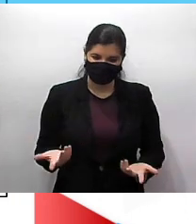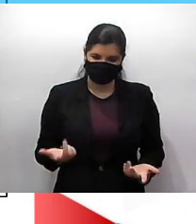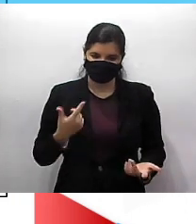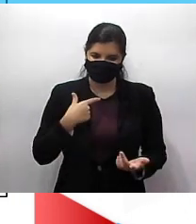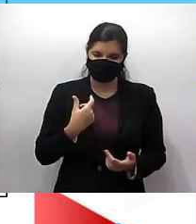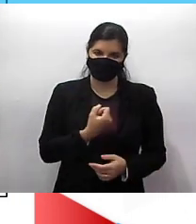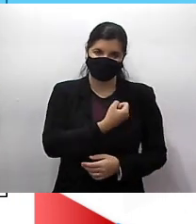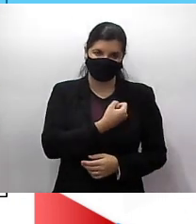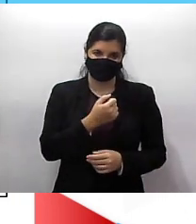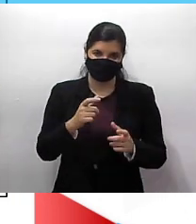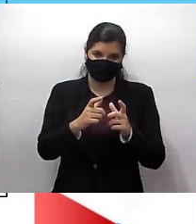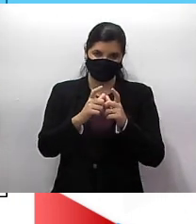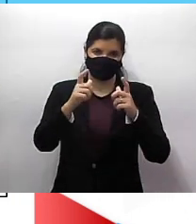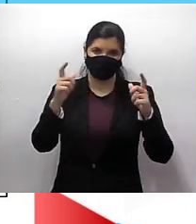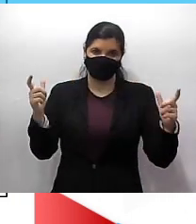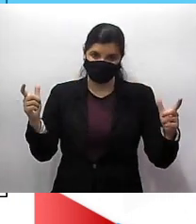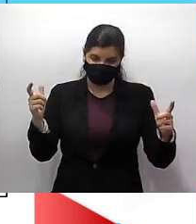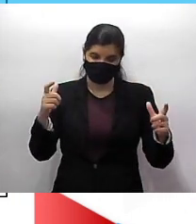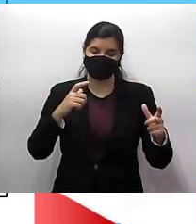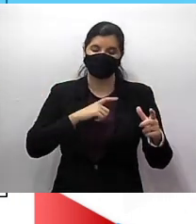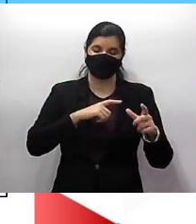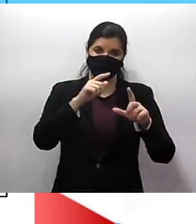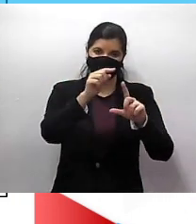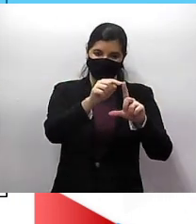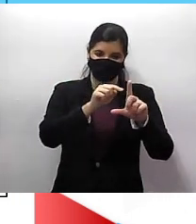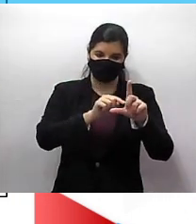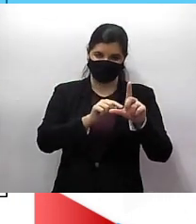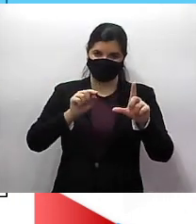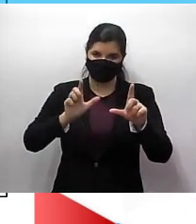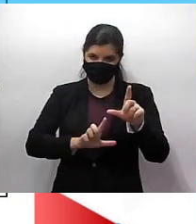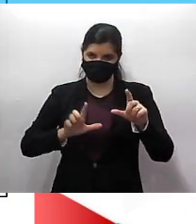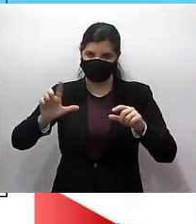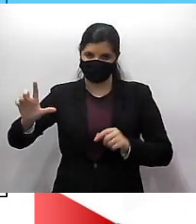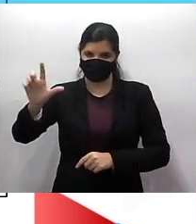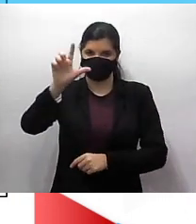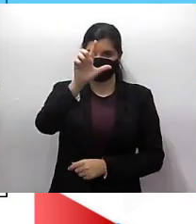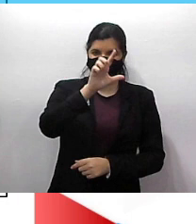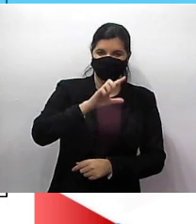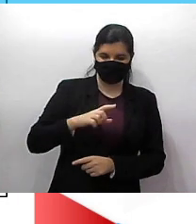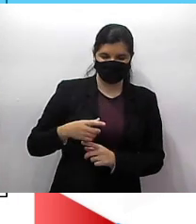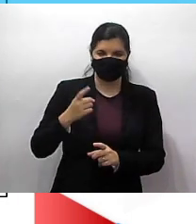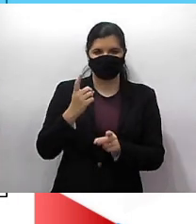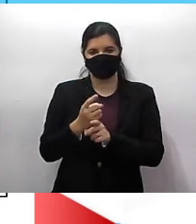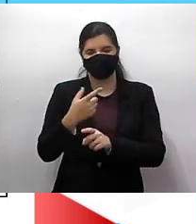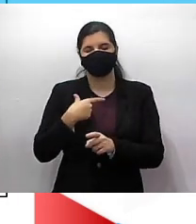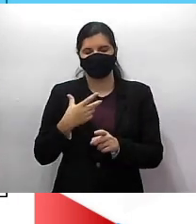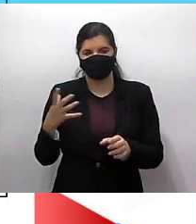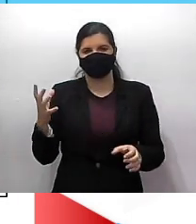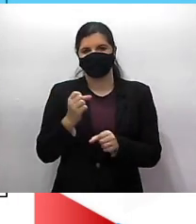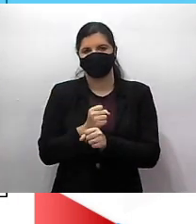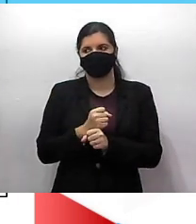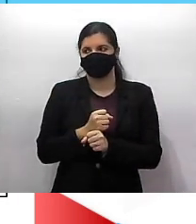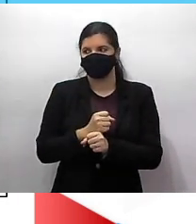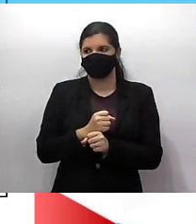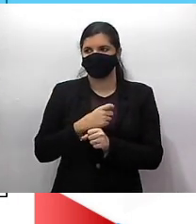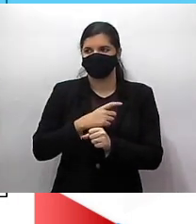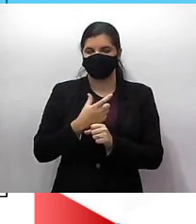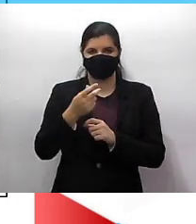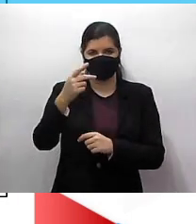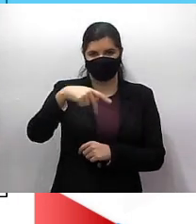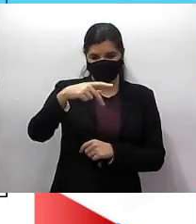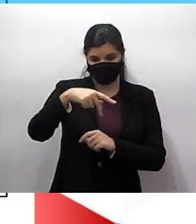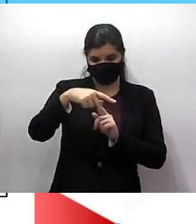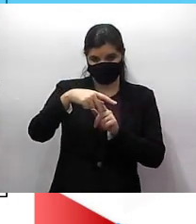o número de lados, mais letras, símbolos eu vou ter na somatória. Ou seja, o perímetro é